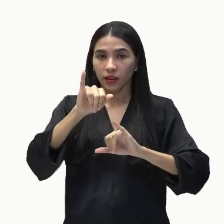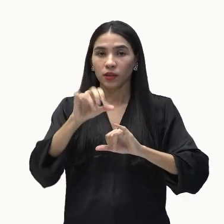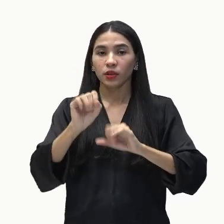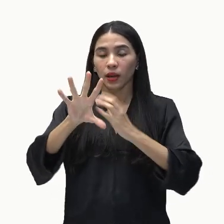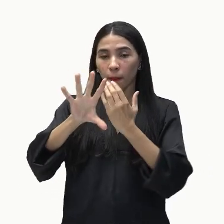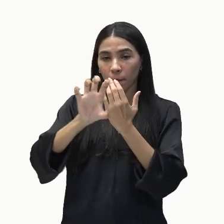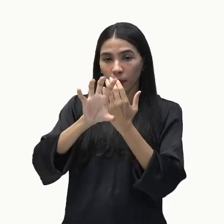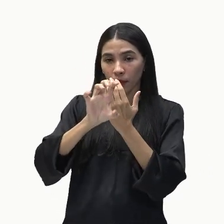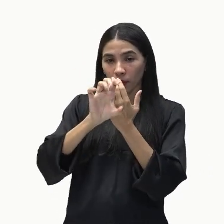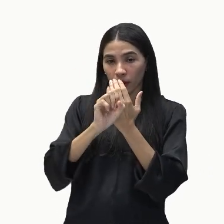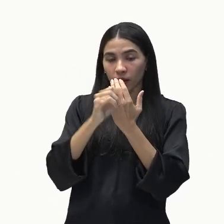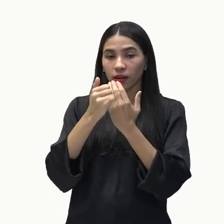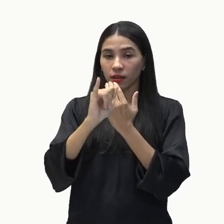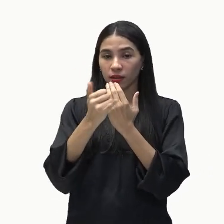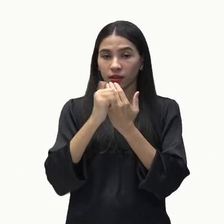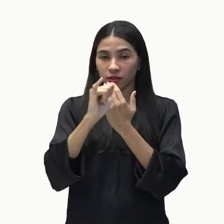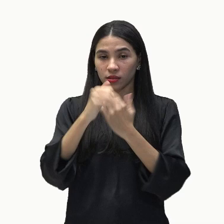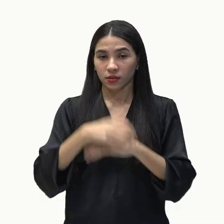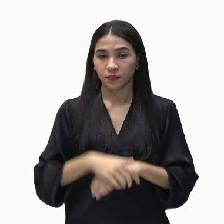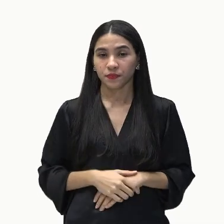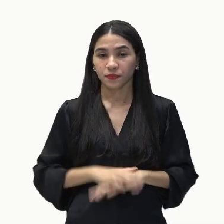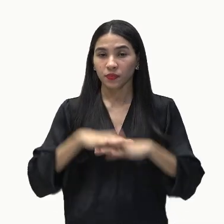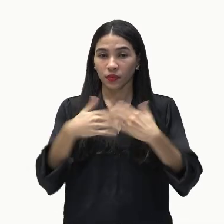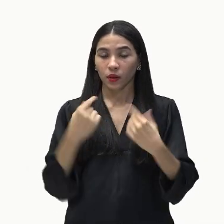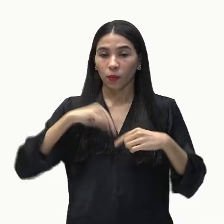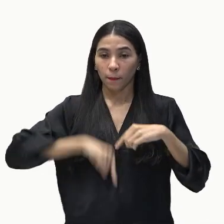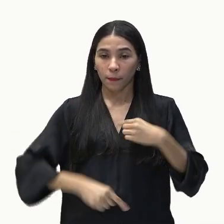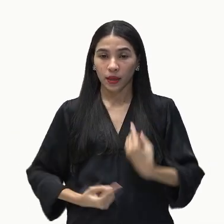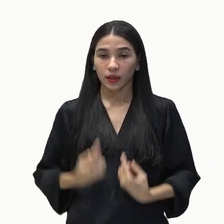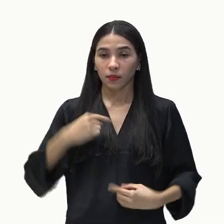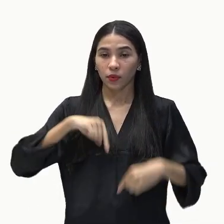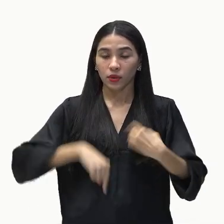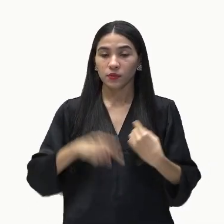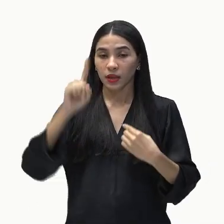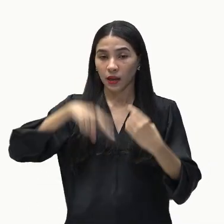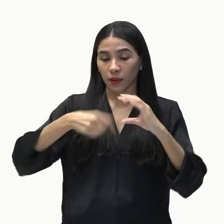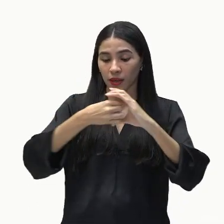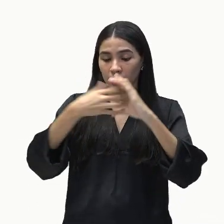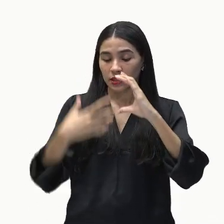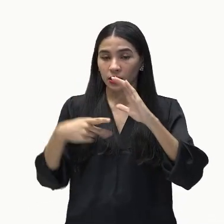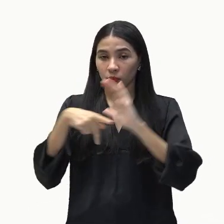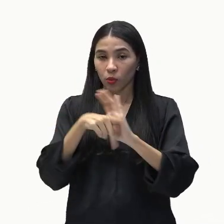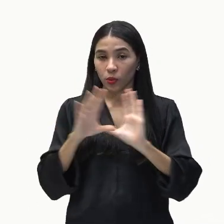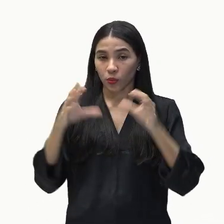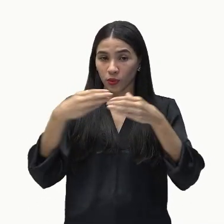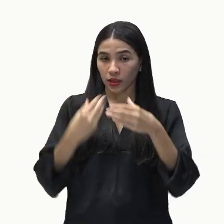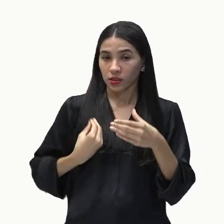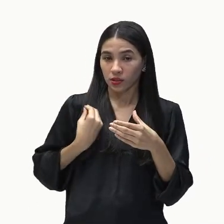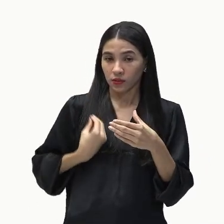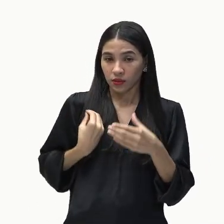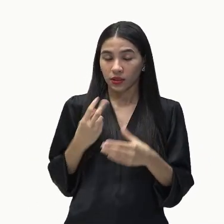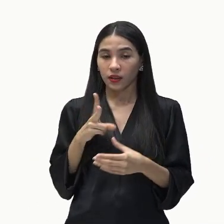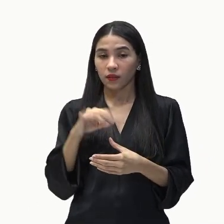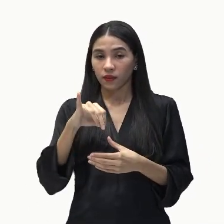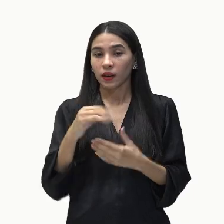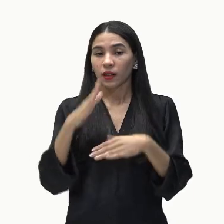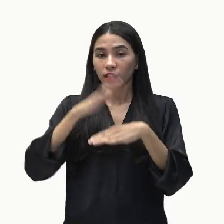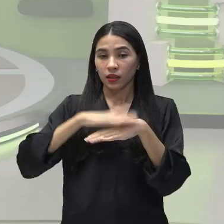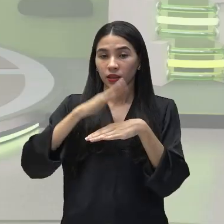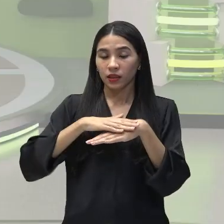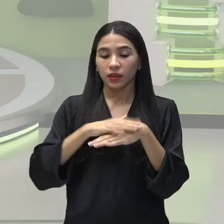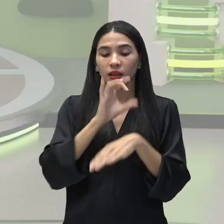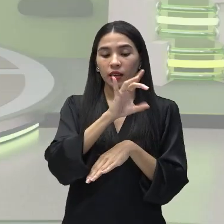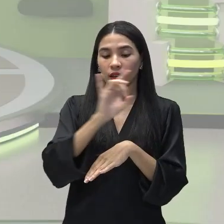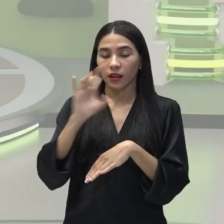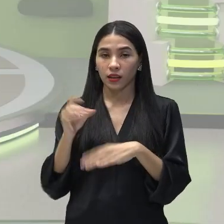energia. Então, o metabolismo, que é uma característica dos seres vivos, vai ocorrer exatamente em cada